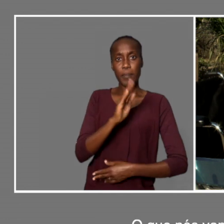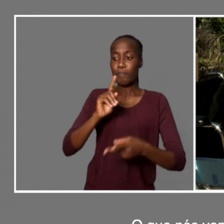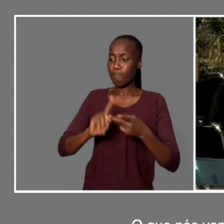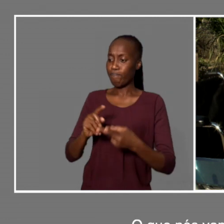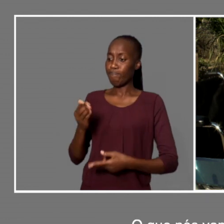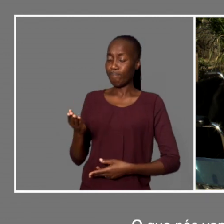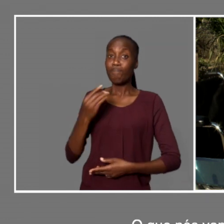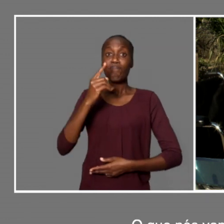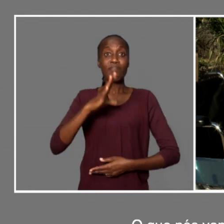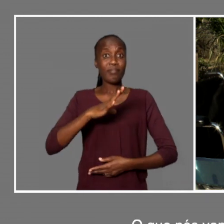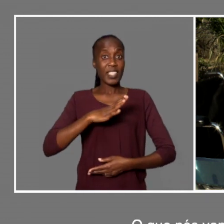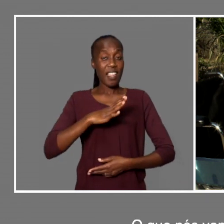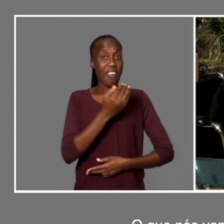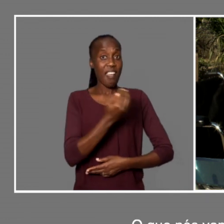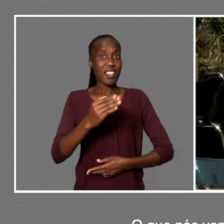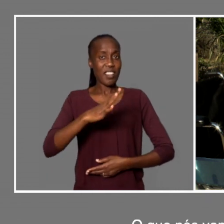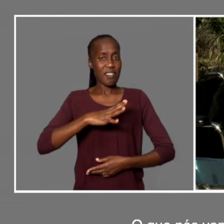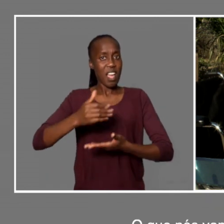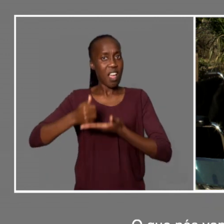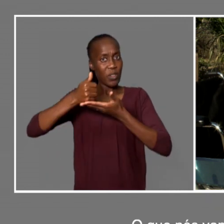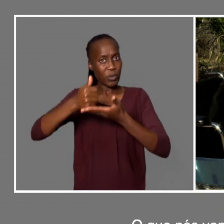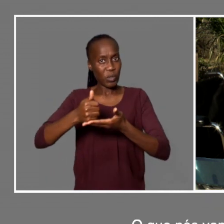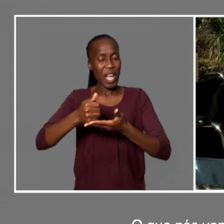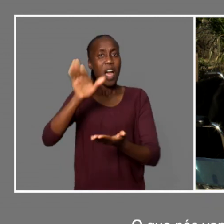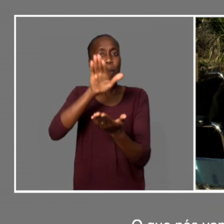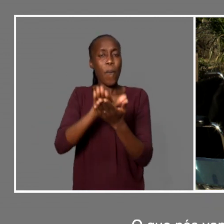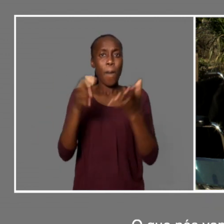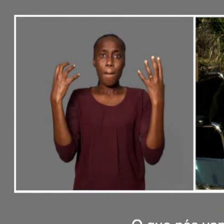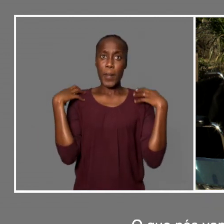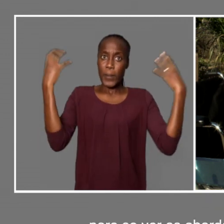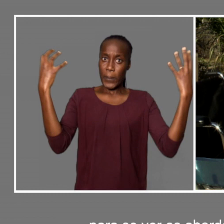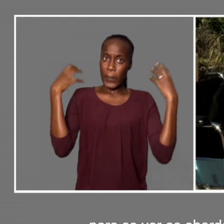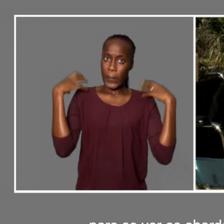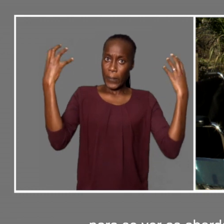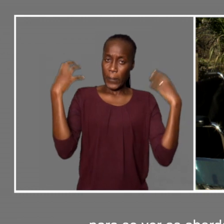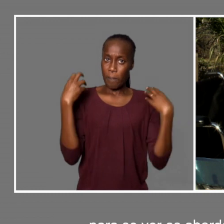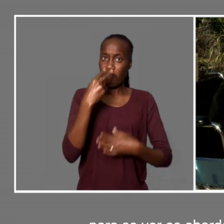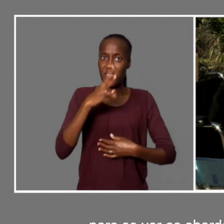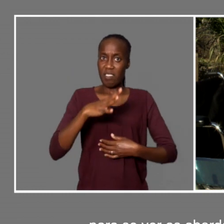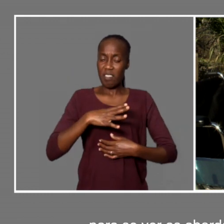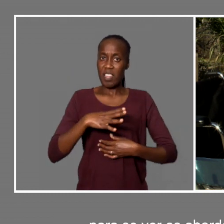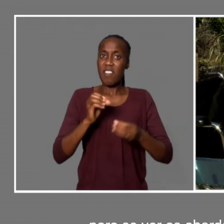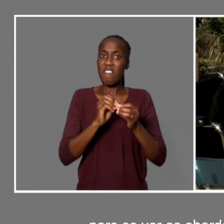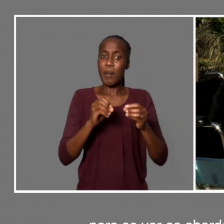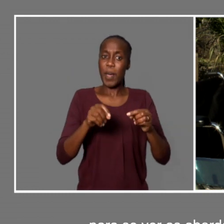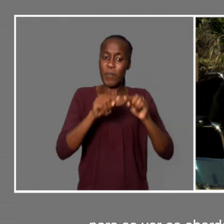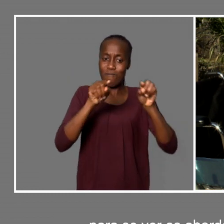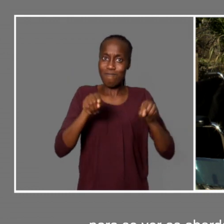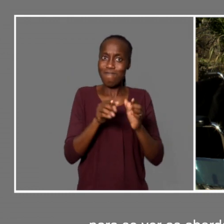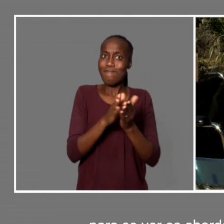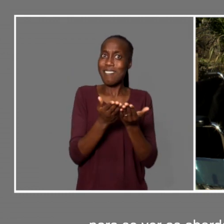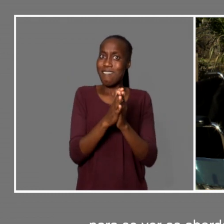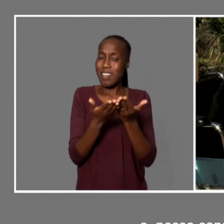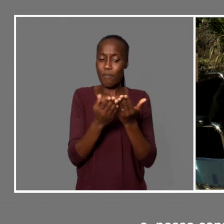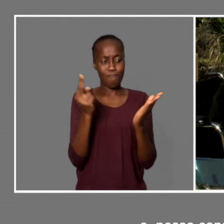consulta. Vamos ajudar a criança a fazer uma consulta com o fisiatra para se ver as abordagens do que pode se fazer